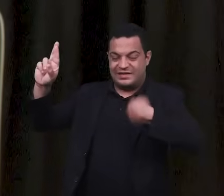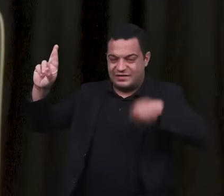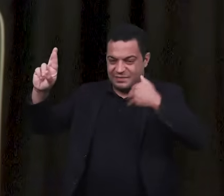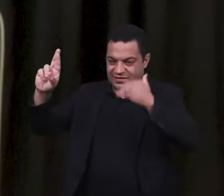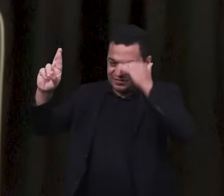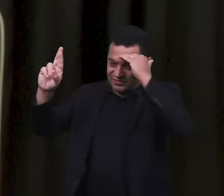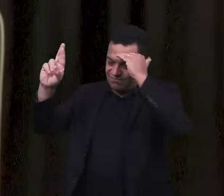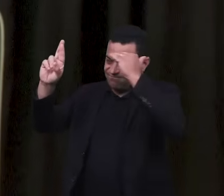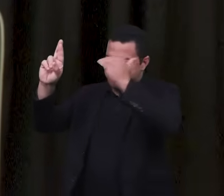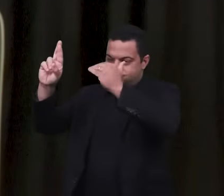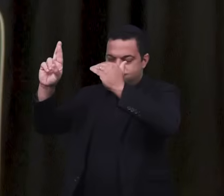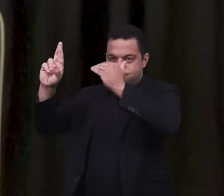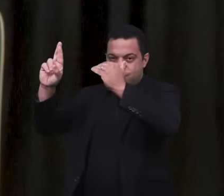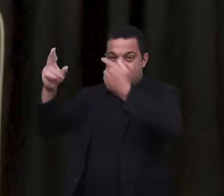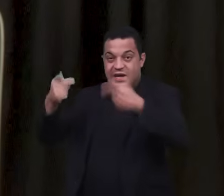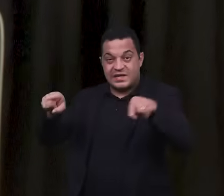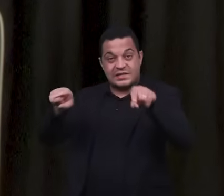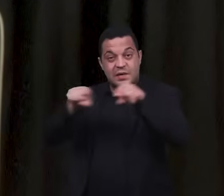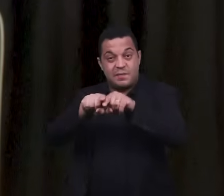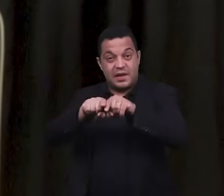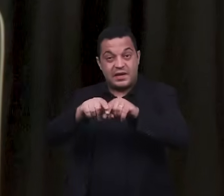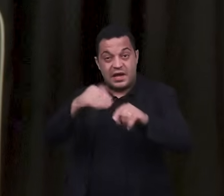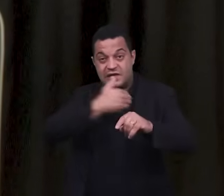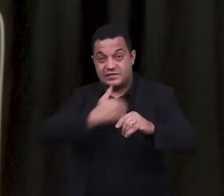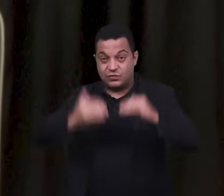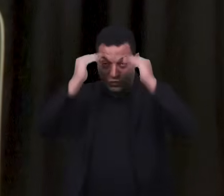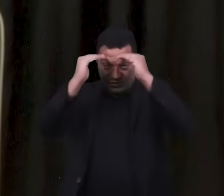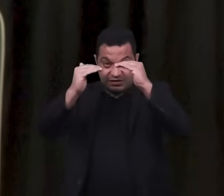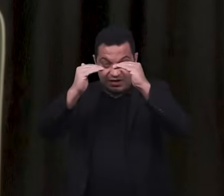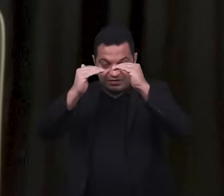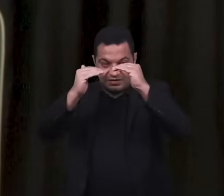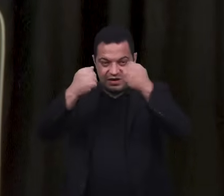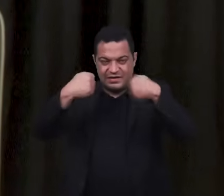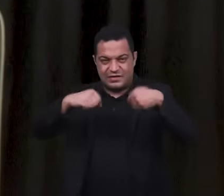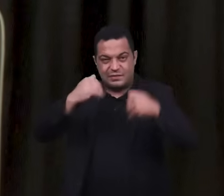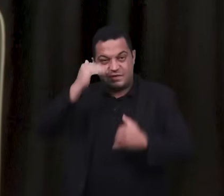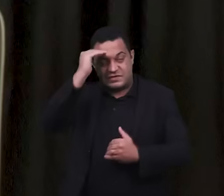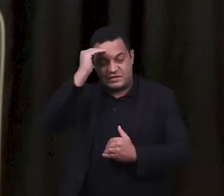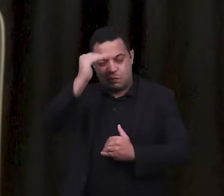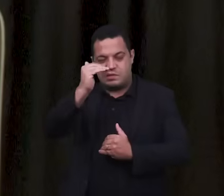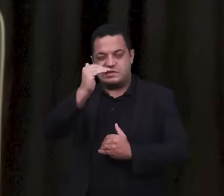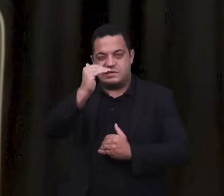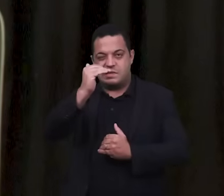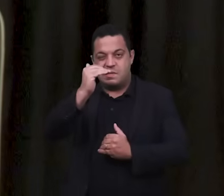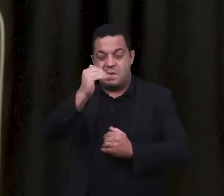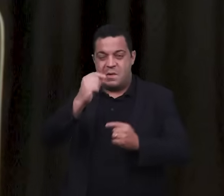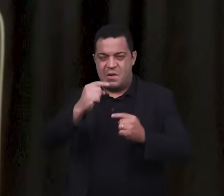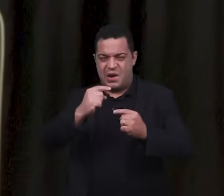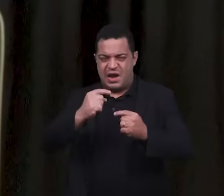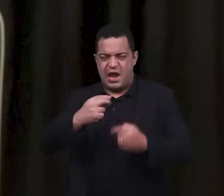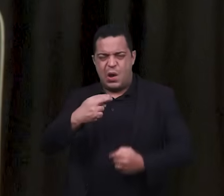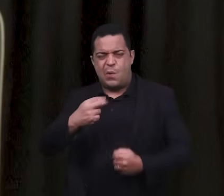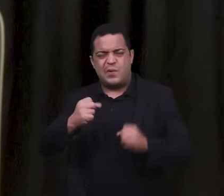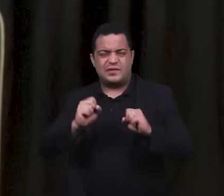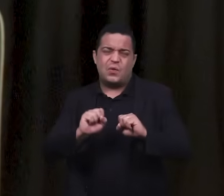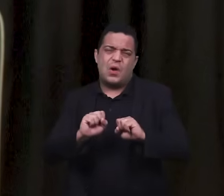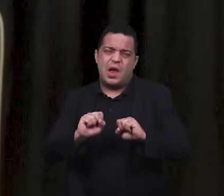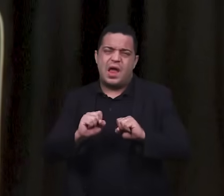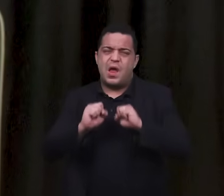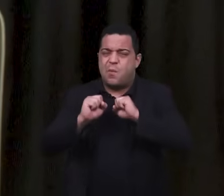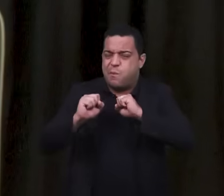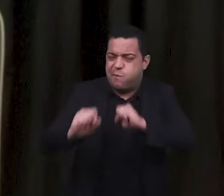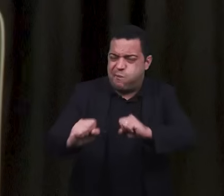Então, nós, na verdade, o que acontece? Não podemos nos levantar contra uma organização que foi